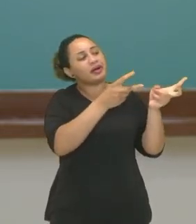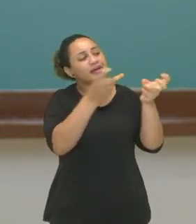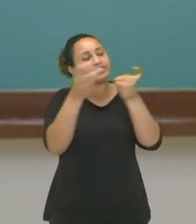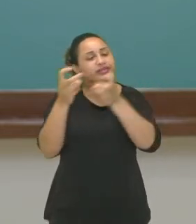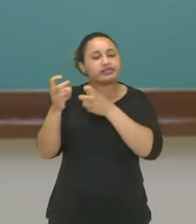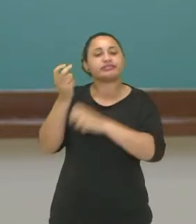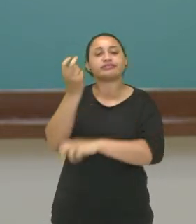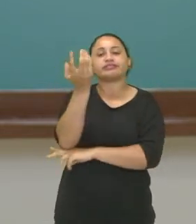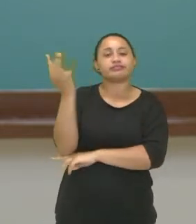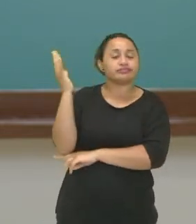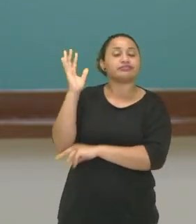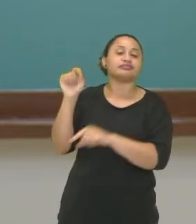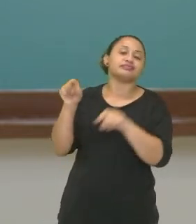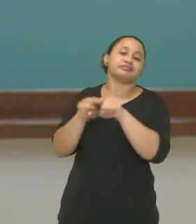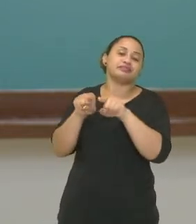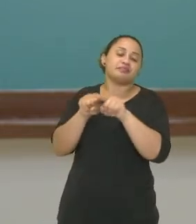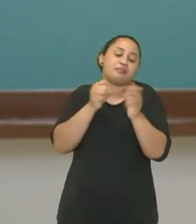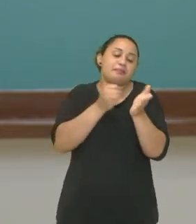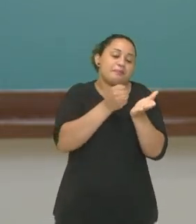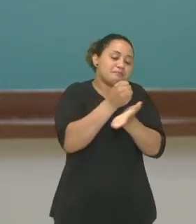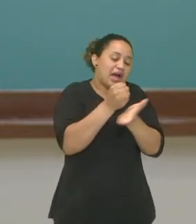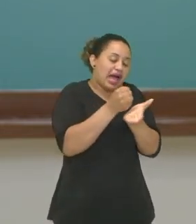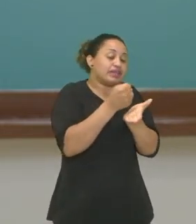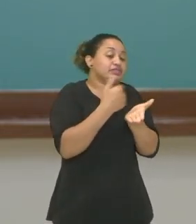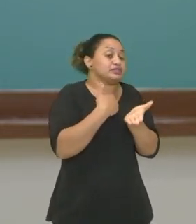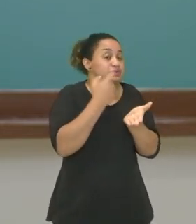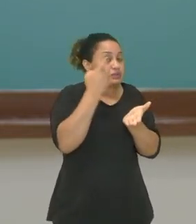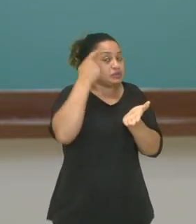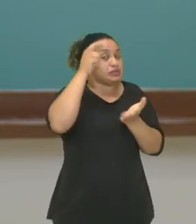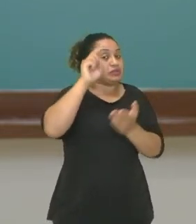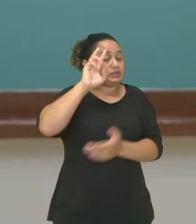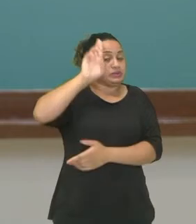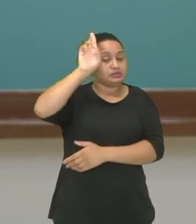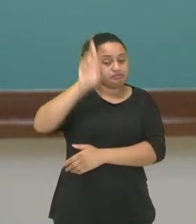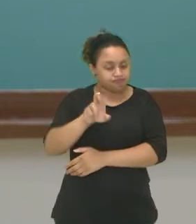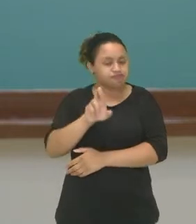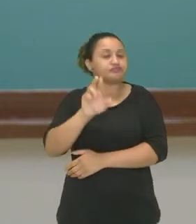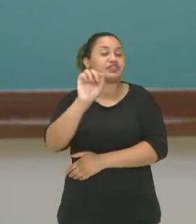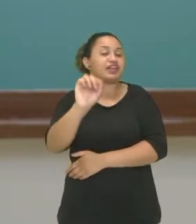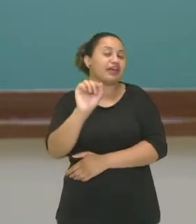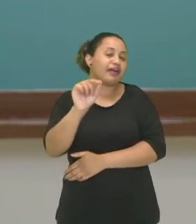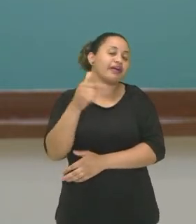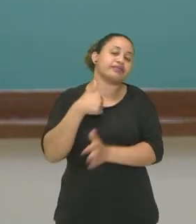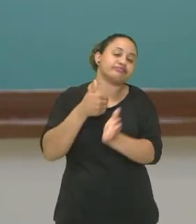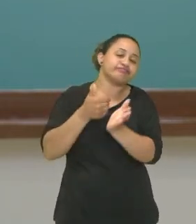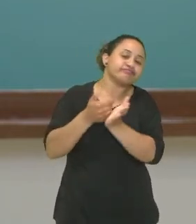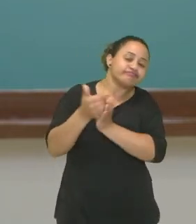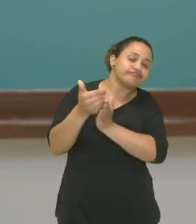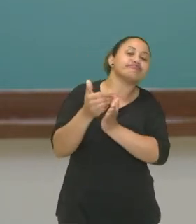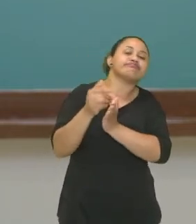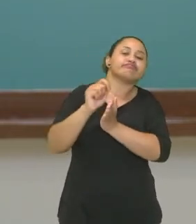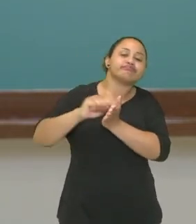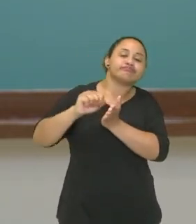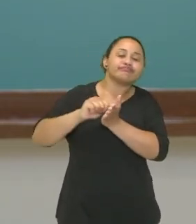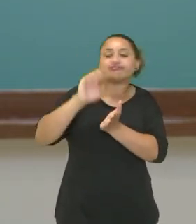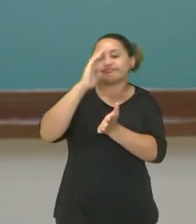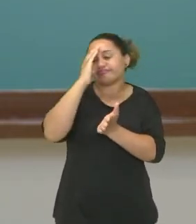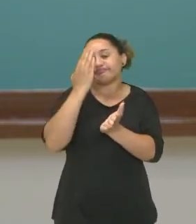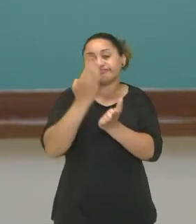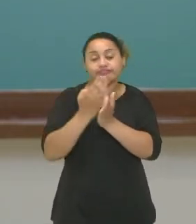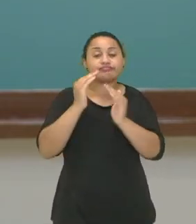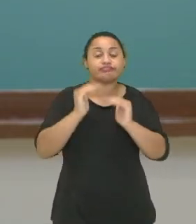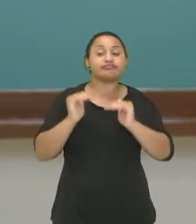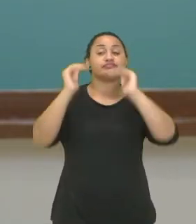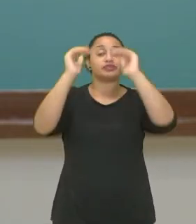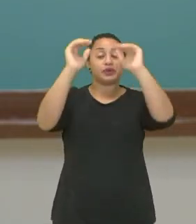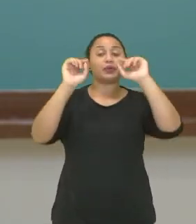e fortemente embasada na ideia do racionalismo. E um dos precursores do racionalismo, da crença na